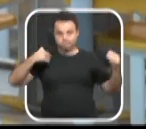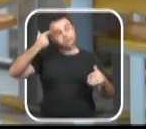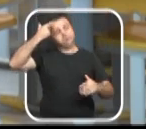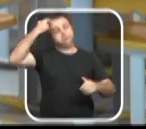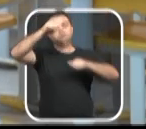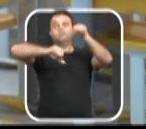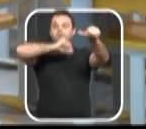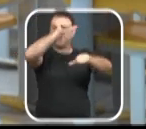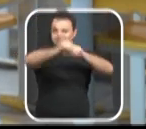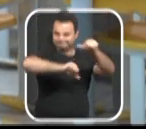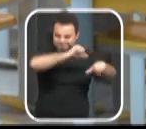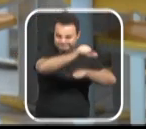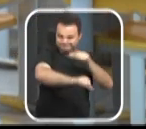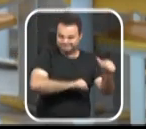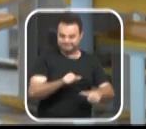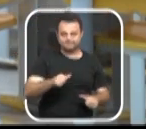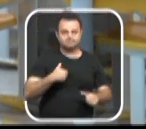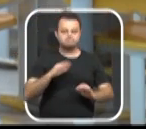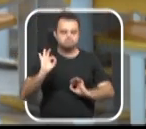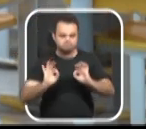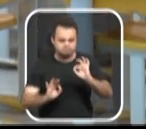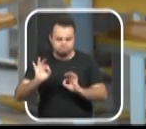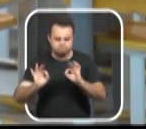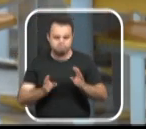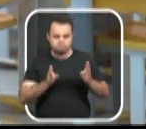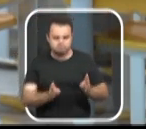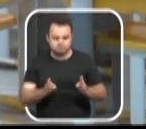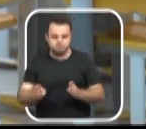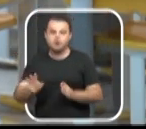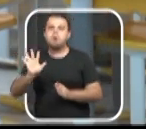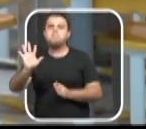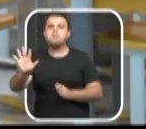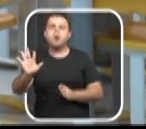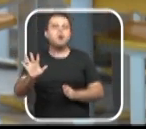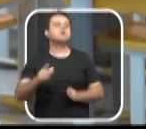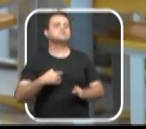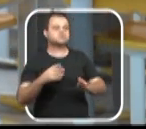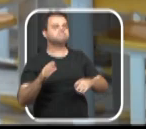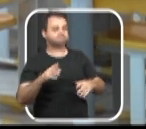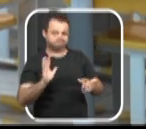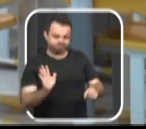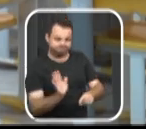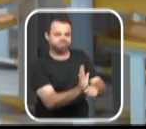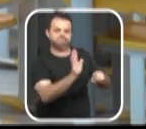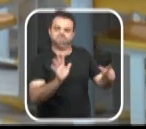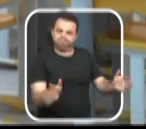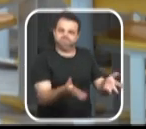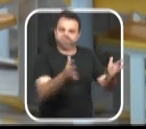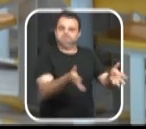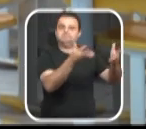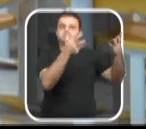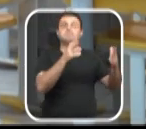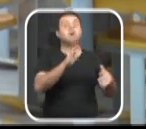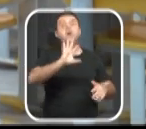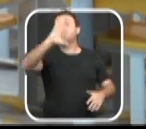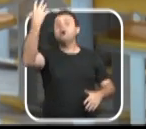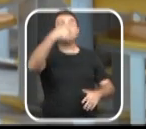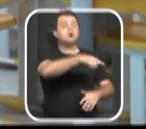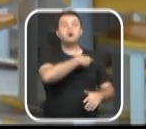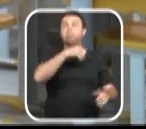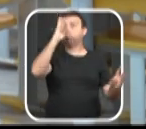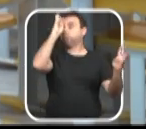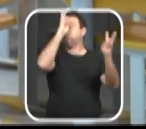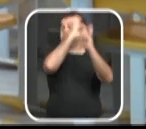organização que não pode se perder. Então, ela vai se perder várias vezes no